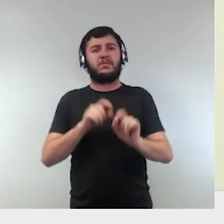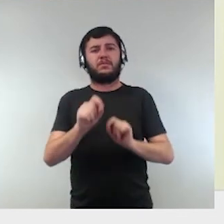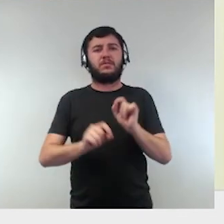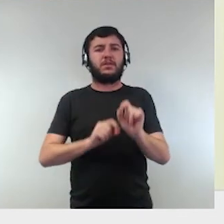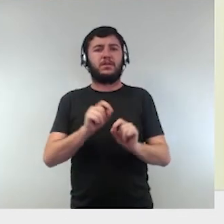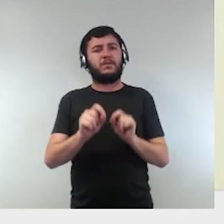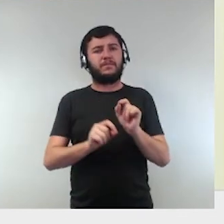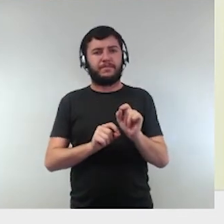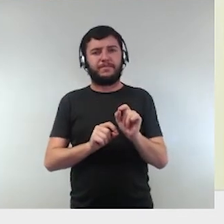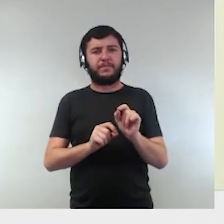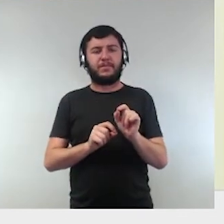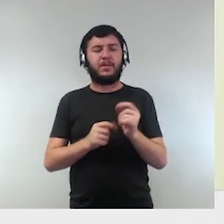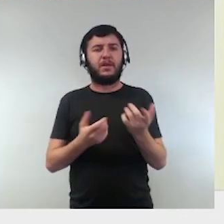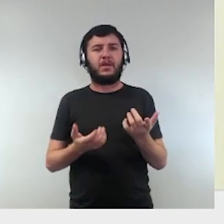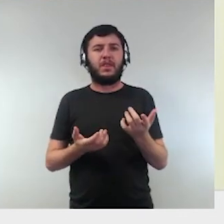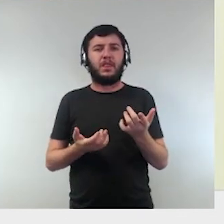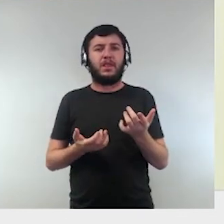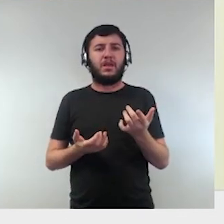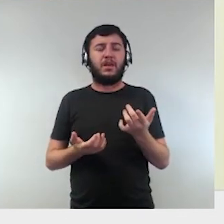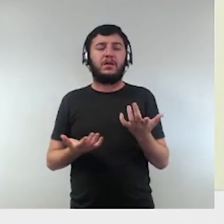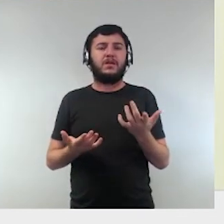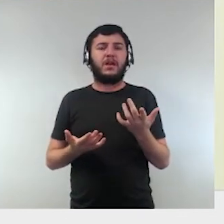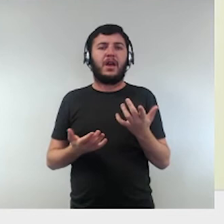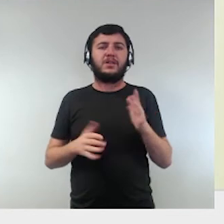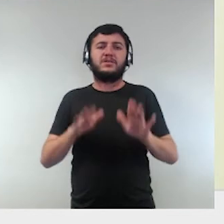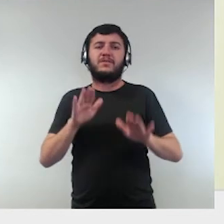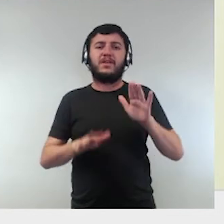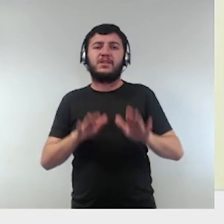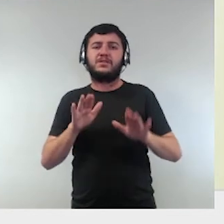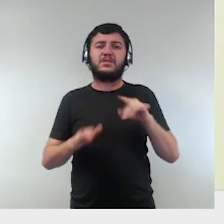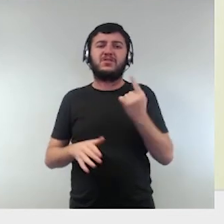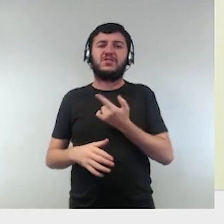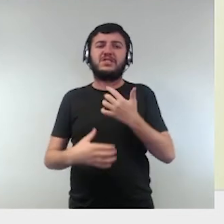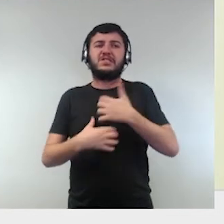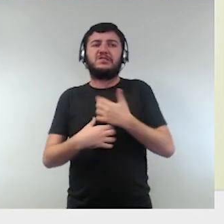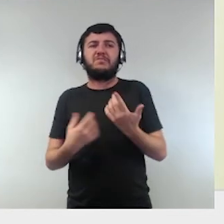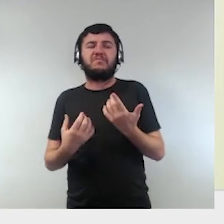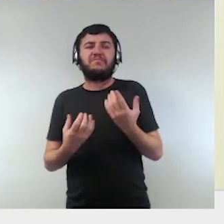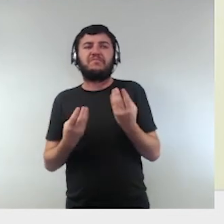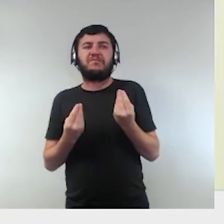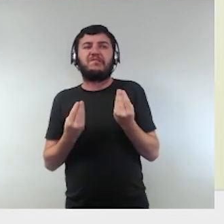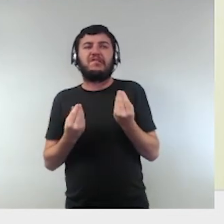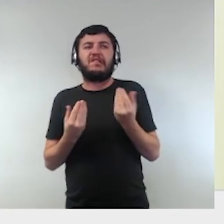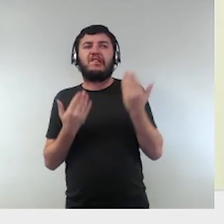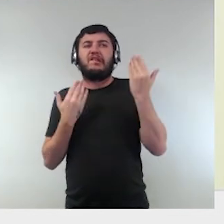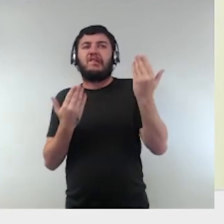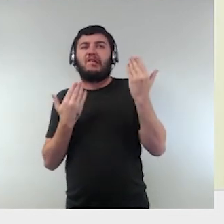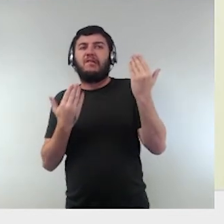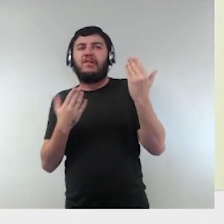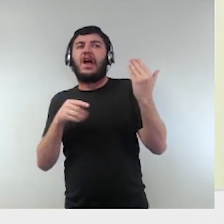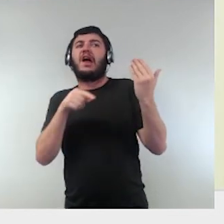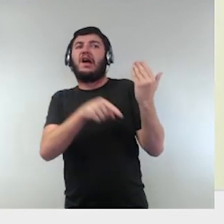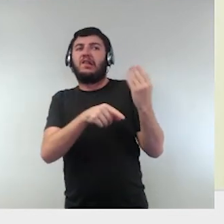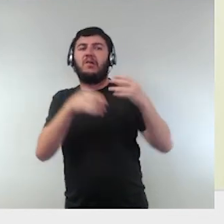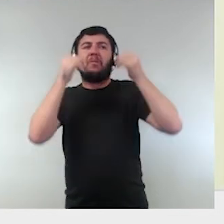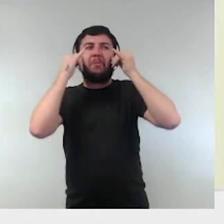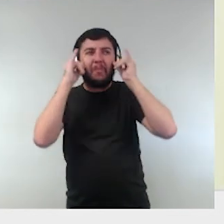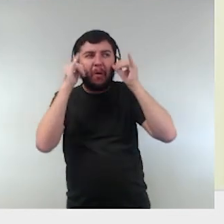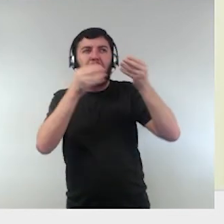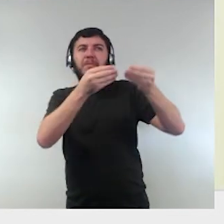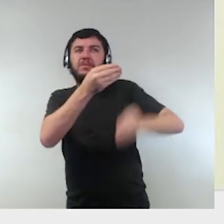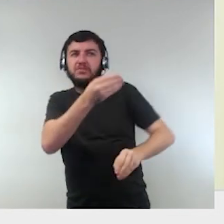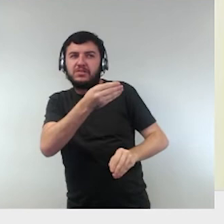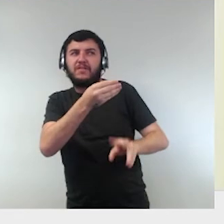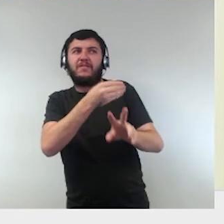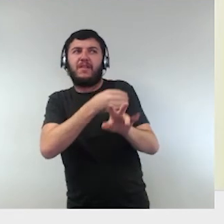de que a cauda do boi ela é prejudicada. Hoje, atualmente, com a evolução